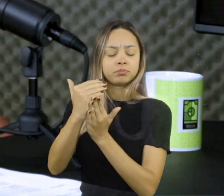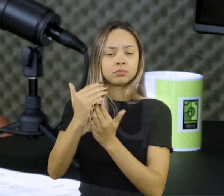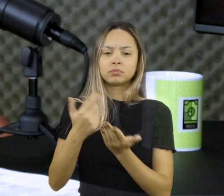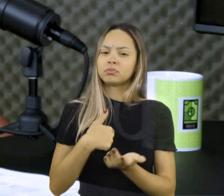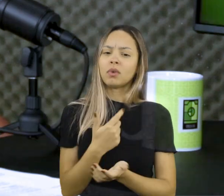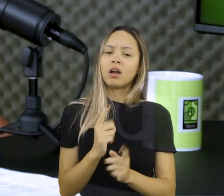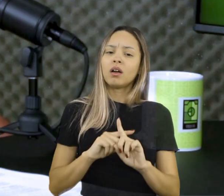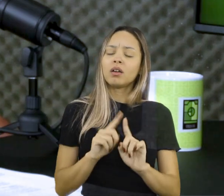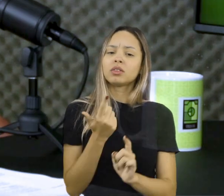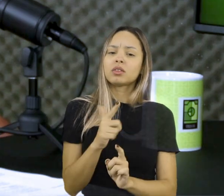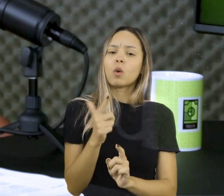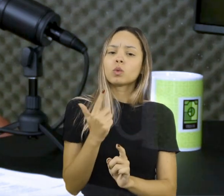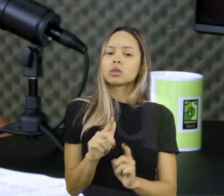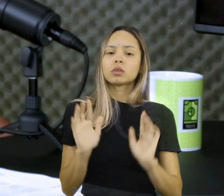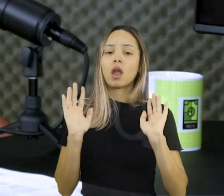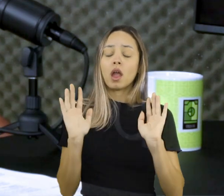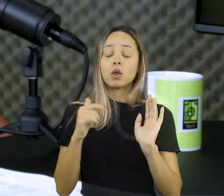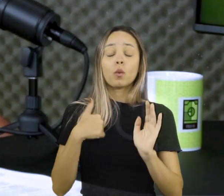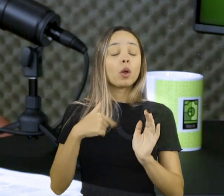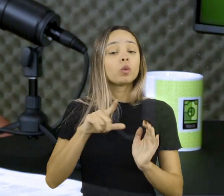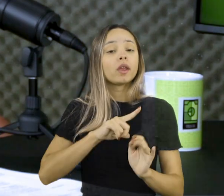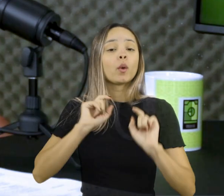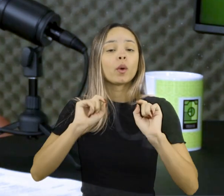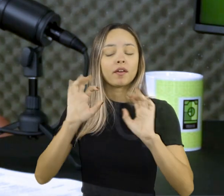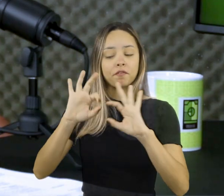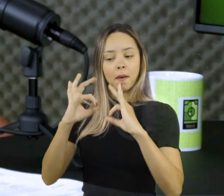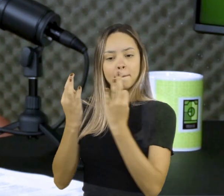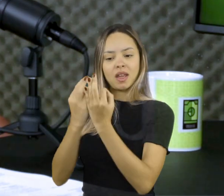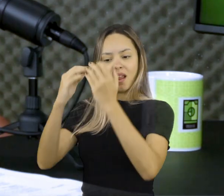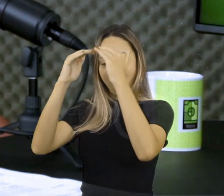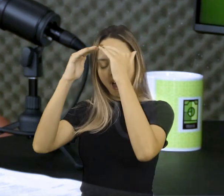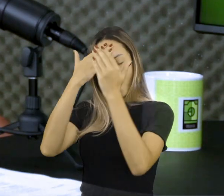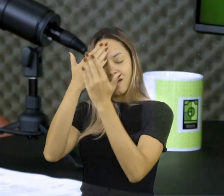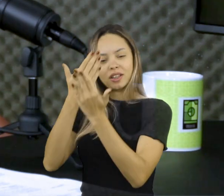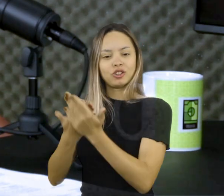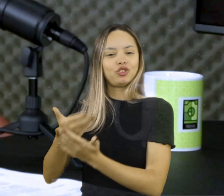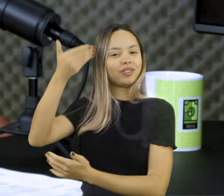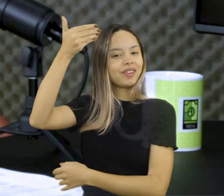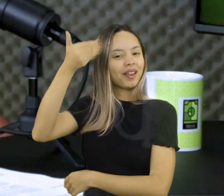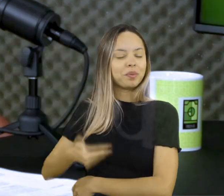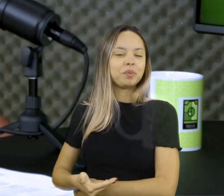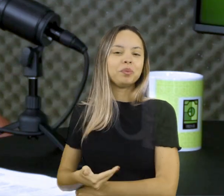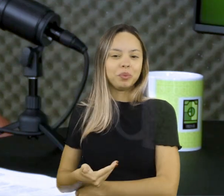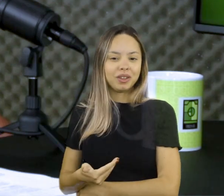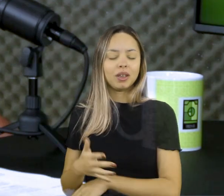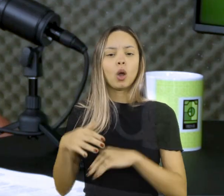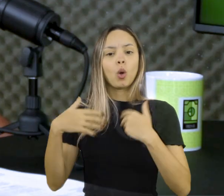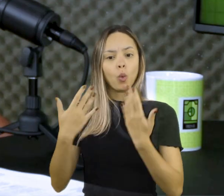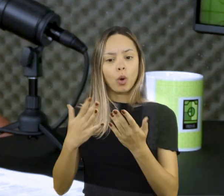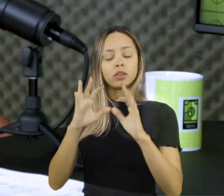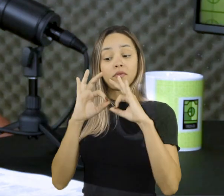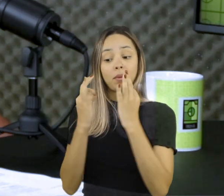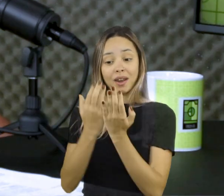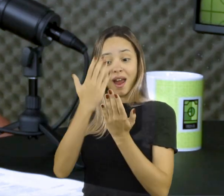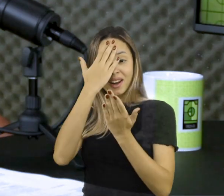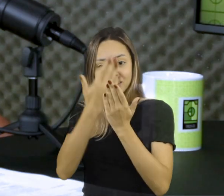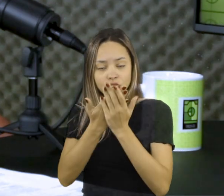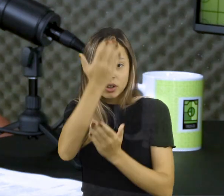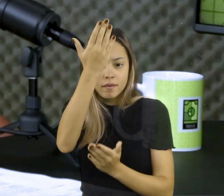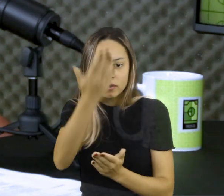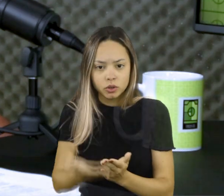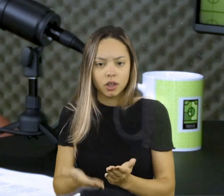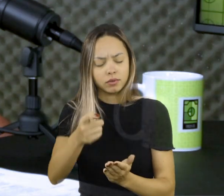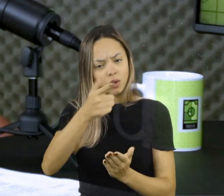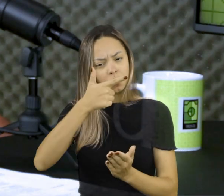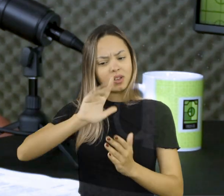mim. E quando você tem alguém que acredita em você, você surpreende. Você